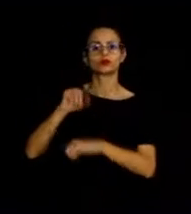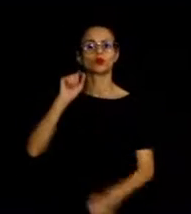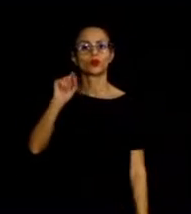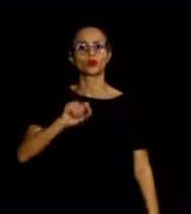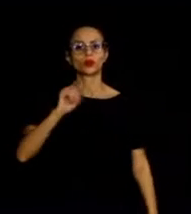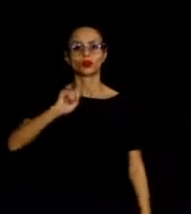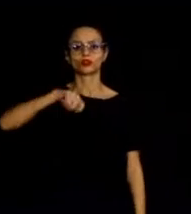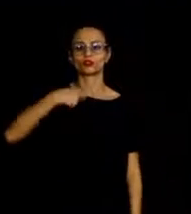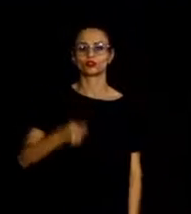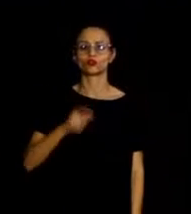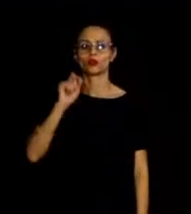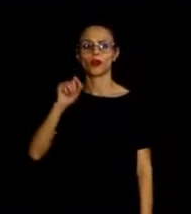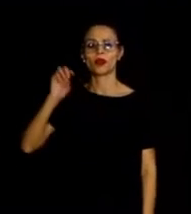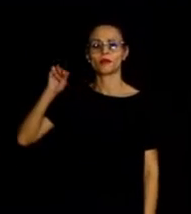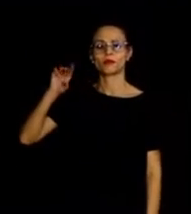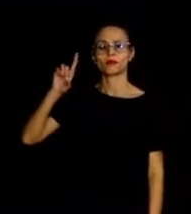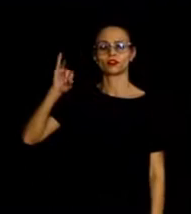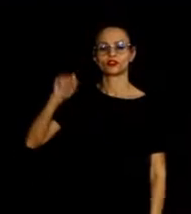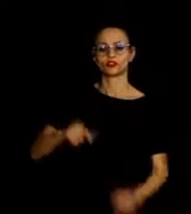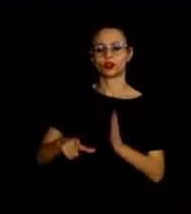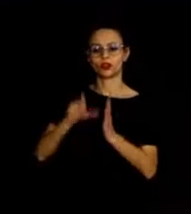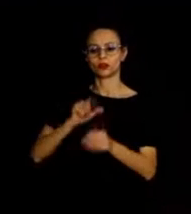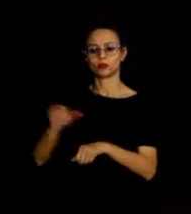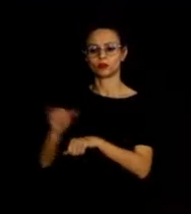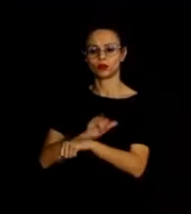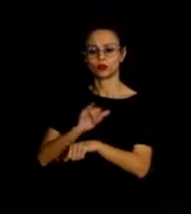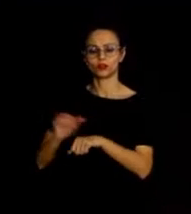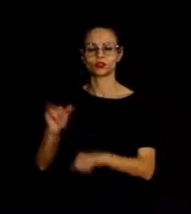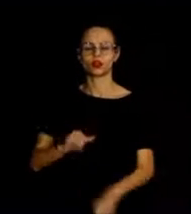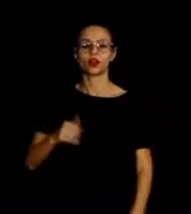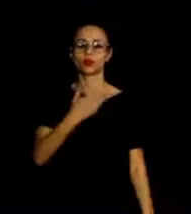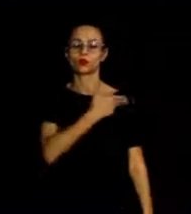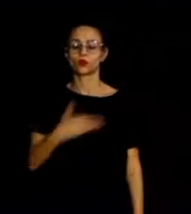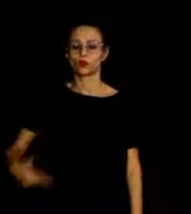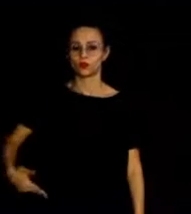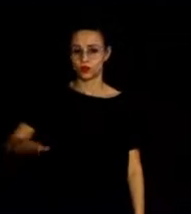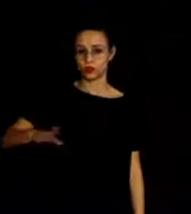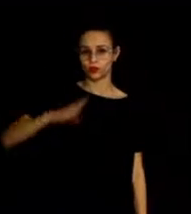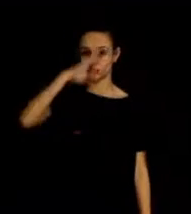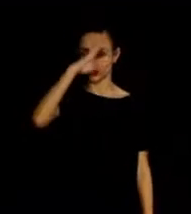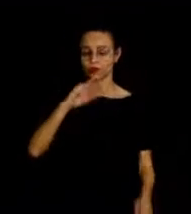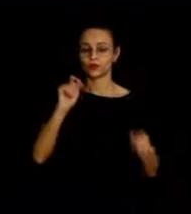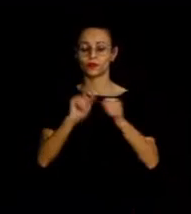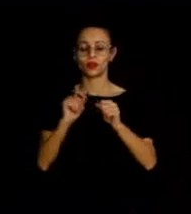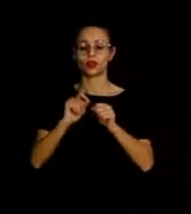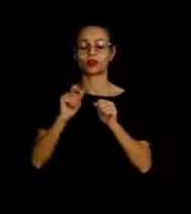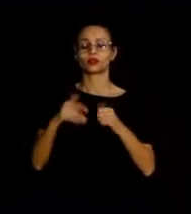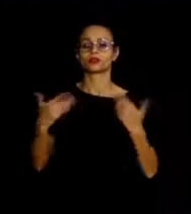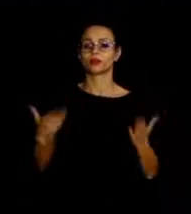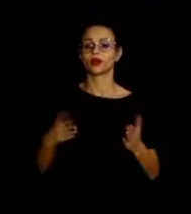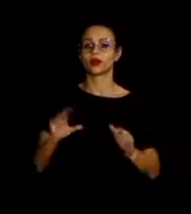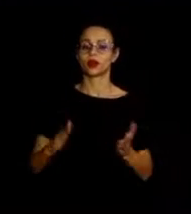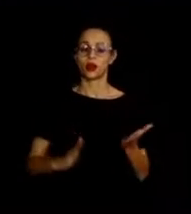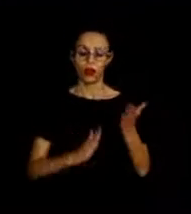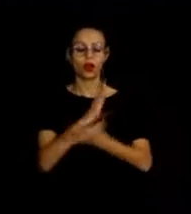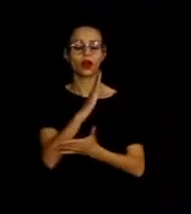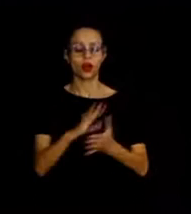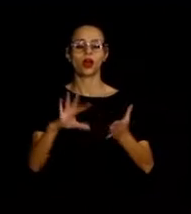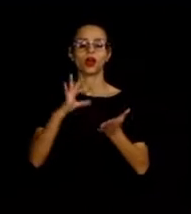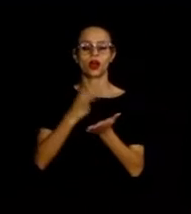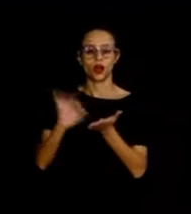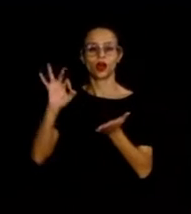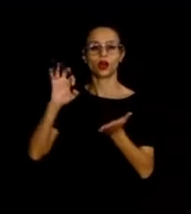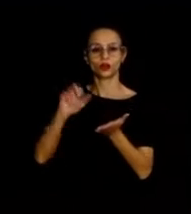caso sobre medida provisória uma Medida Provisória que o governo bolsonaro fez para a autorizar